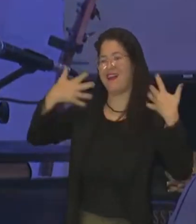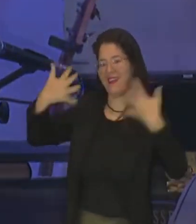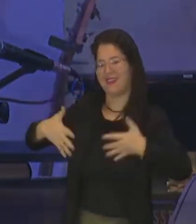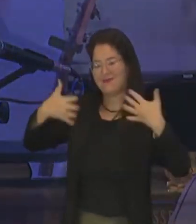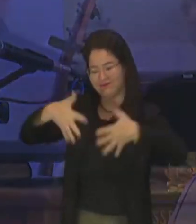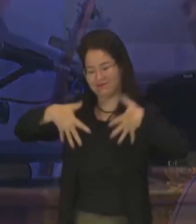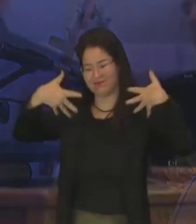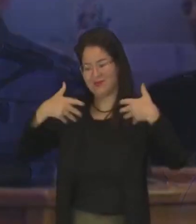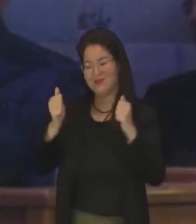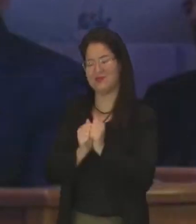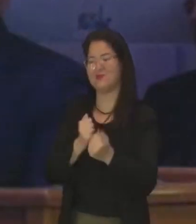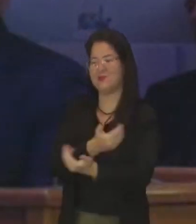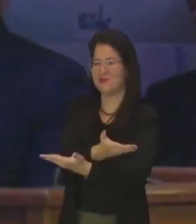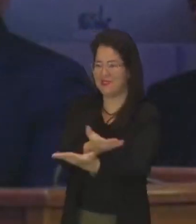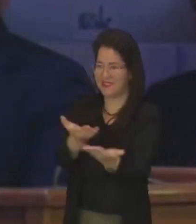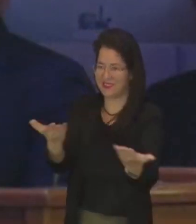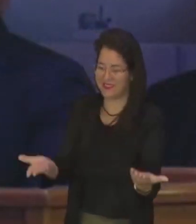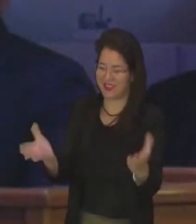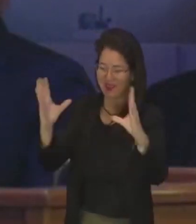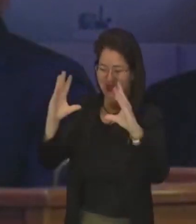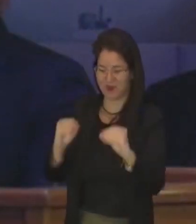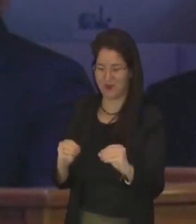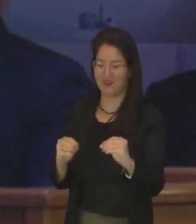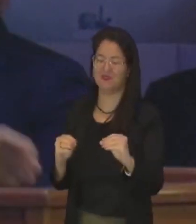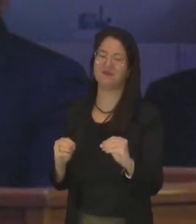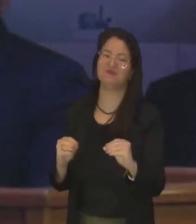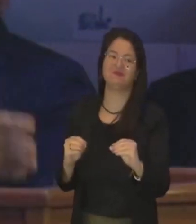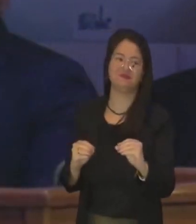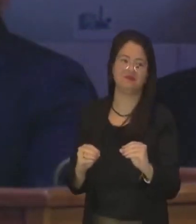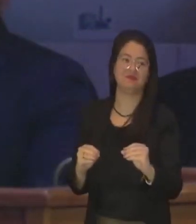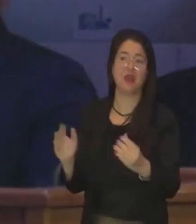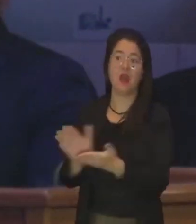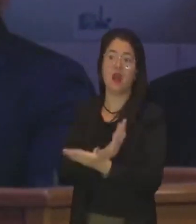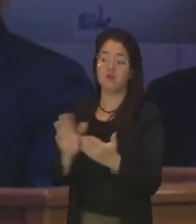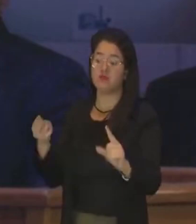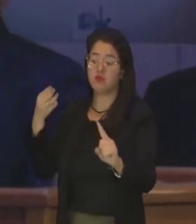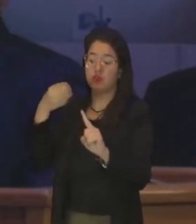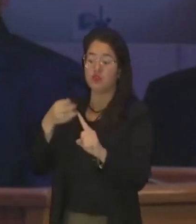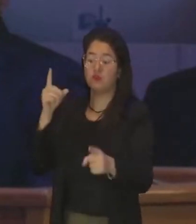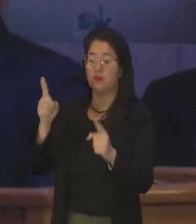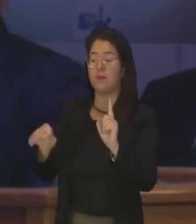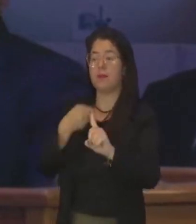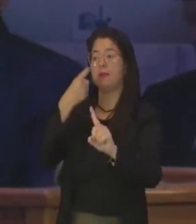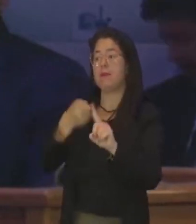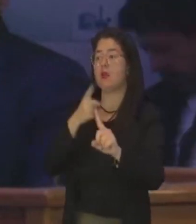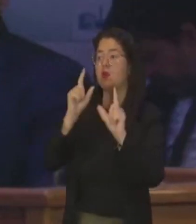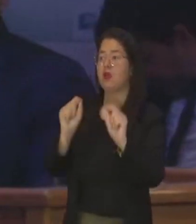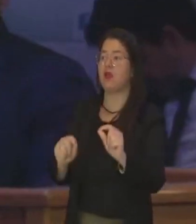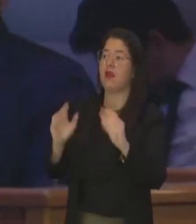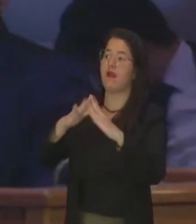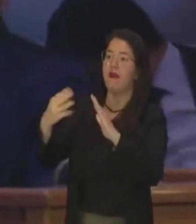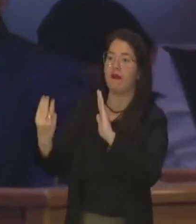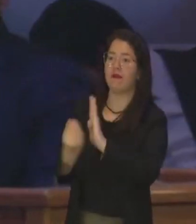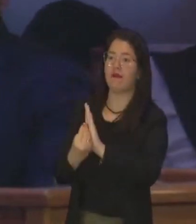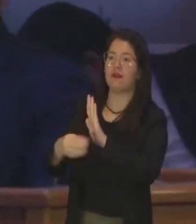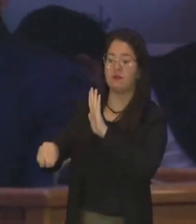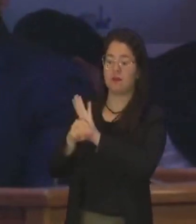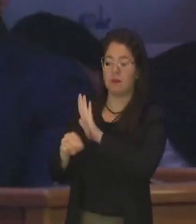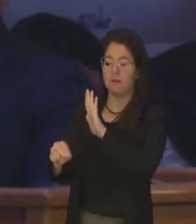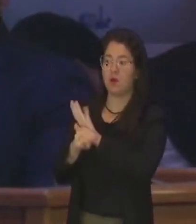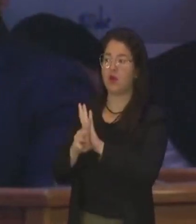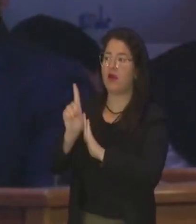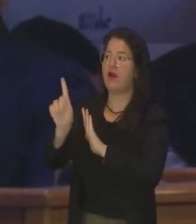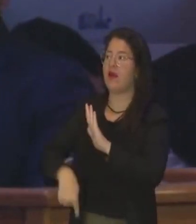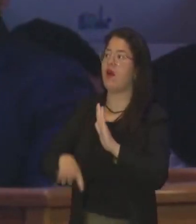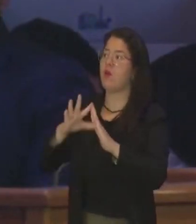com os irmãos essa noite, por alguns motivos. Em primeiro lugar, a Igreja Memorial Batista é